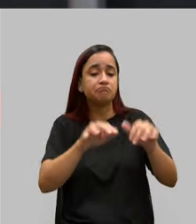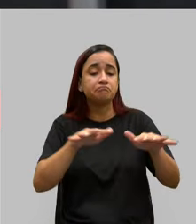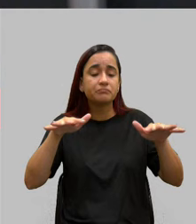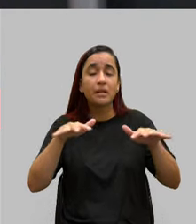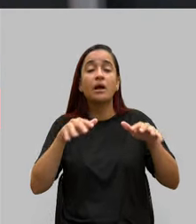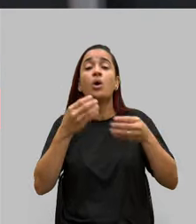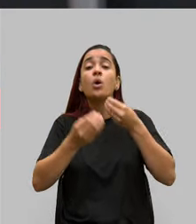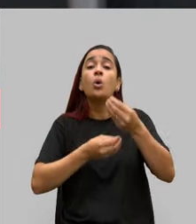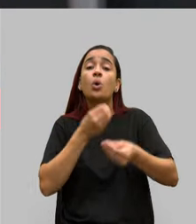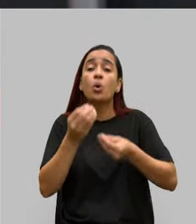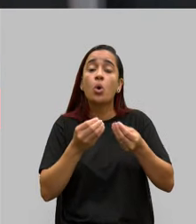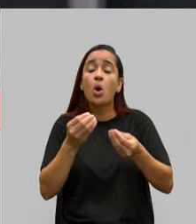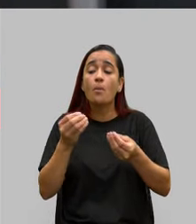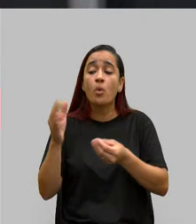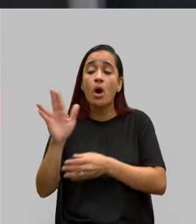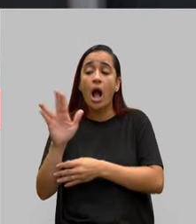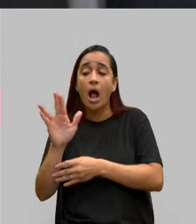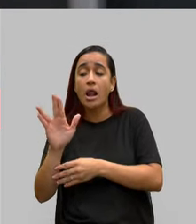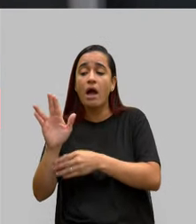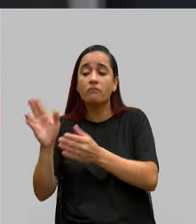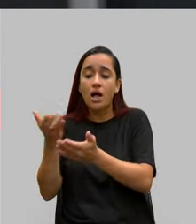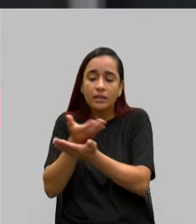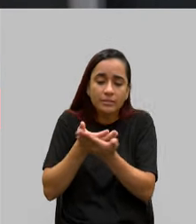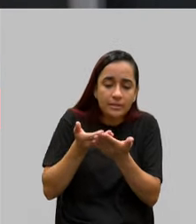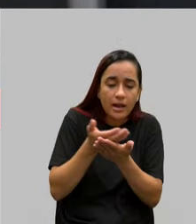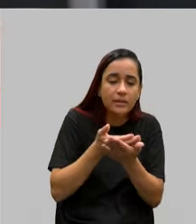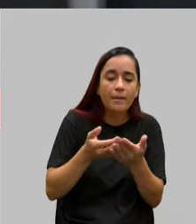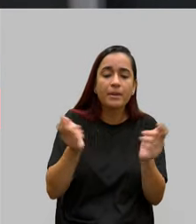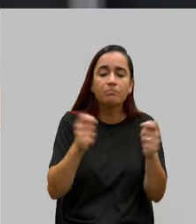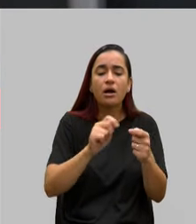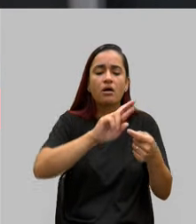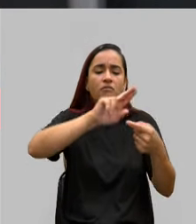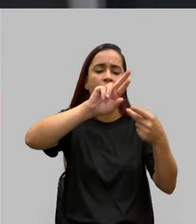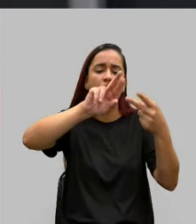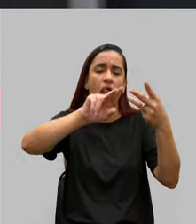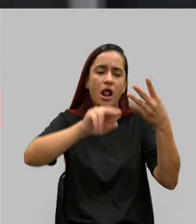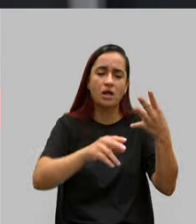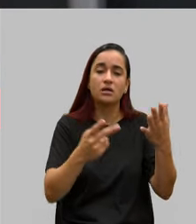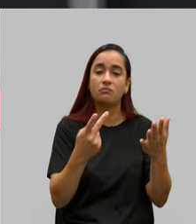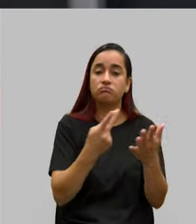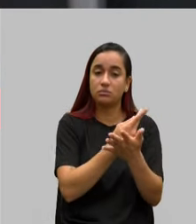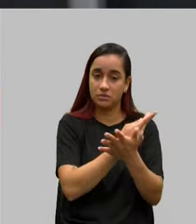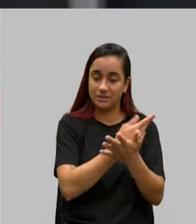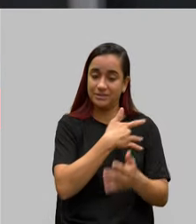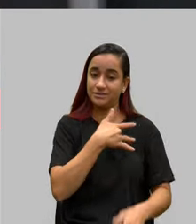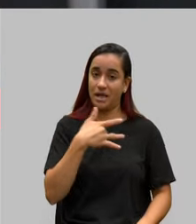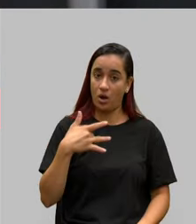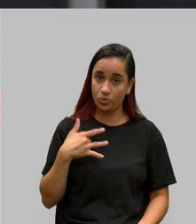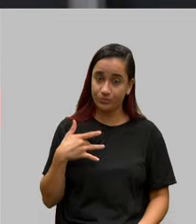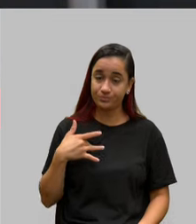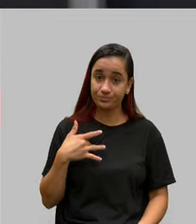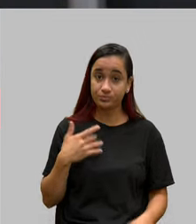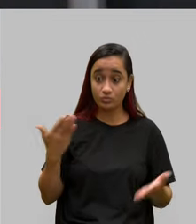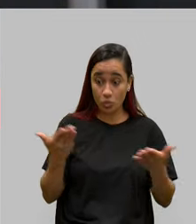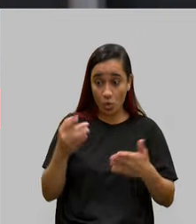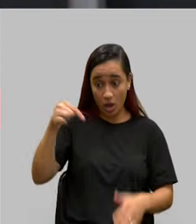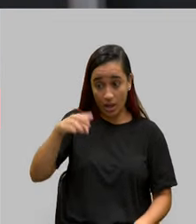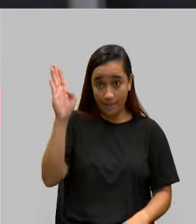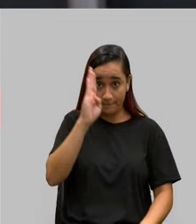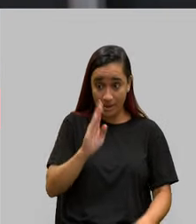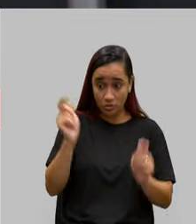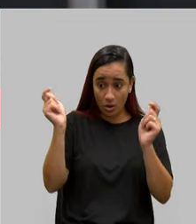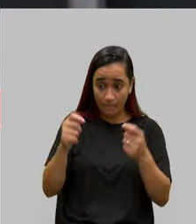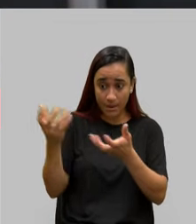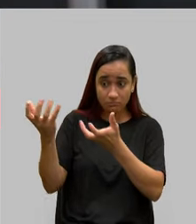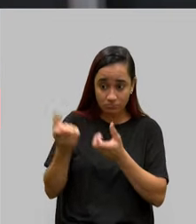né para tratamento de diversas situações e agravos na saúde ela hoje pode ser adquirida no Brasil pode mas para quem